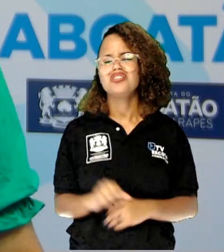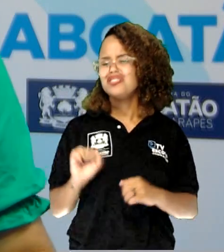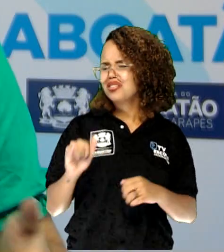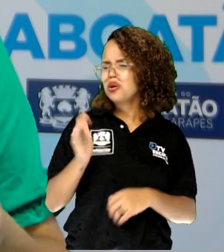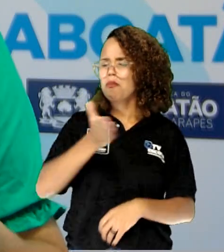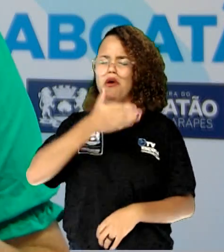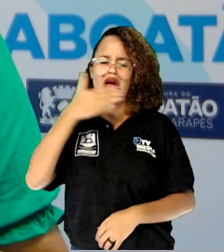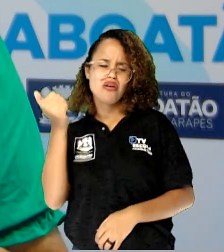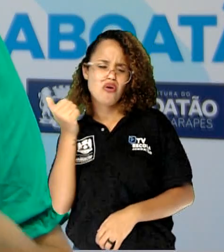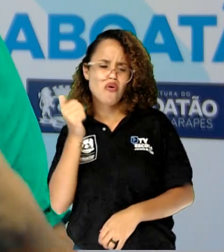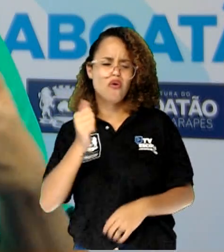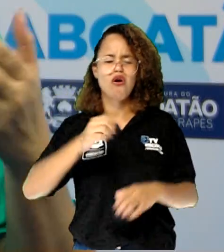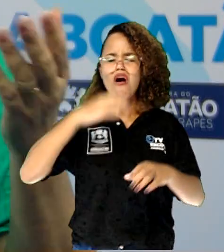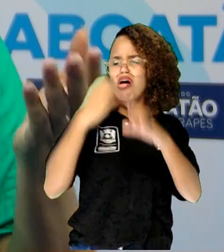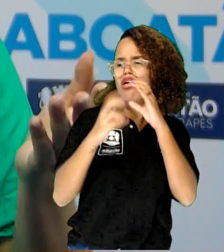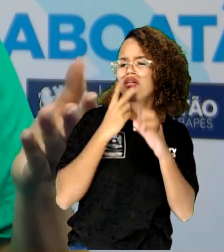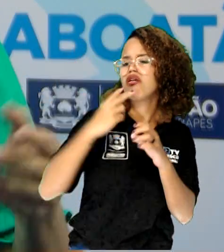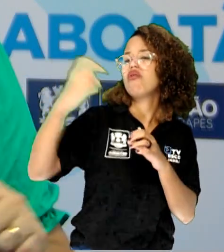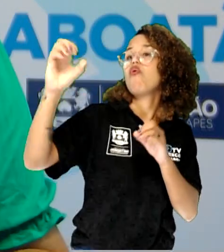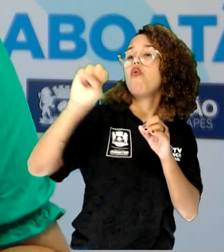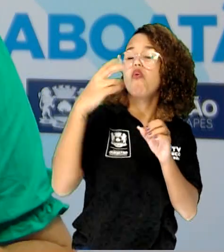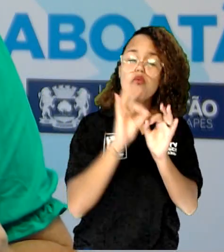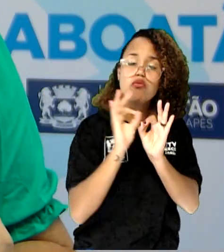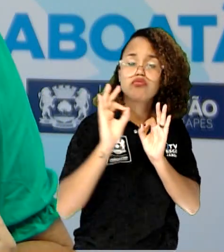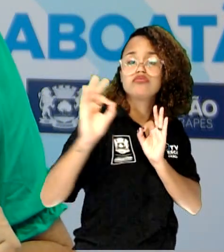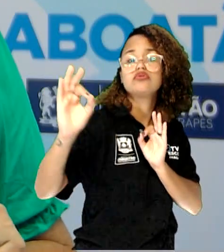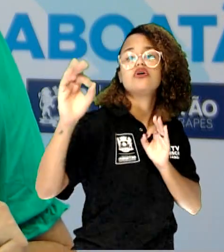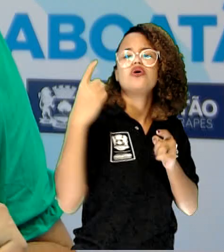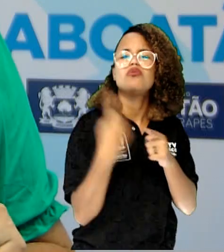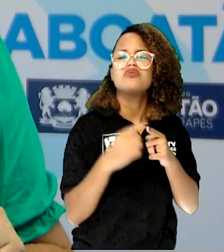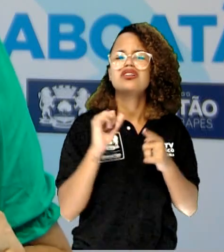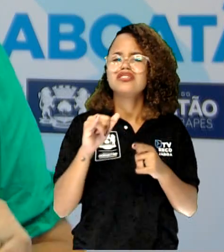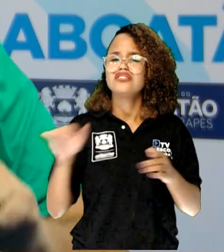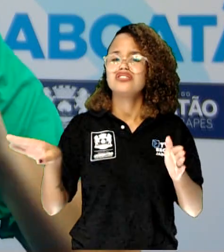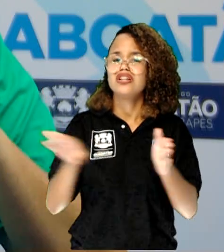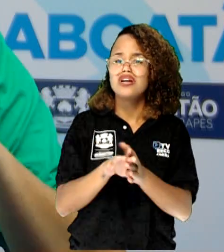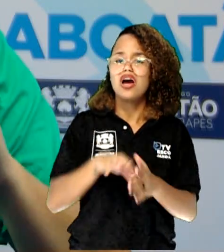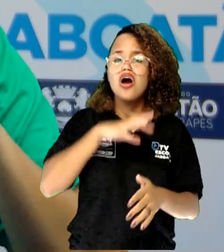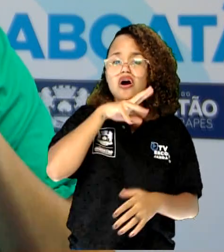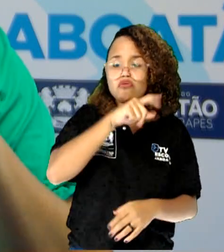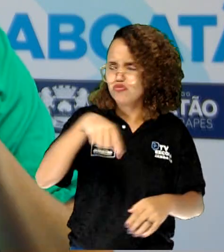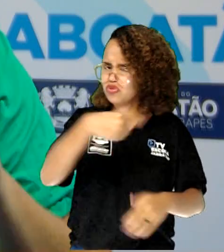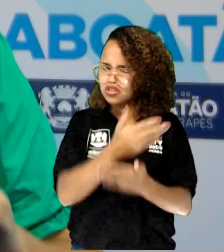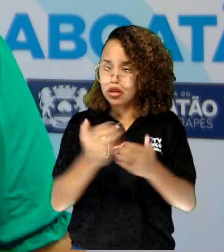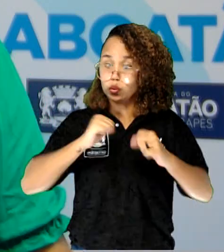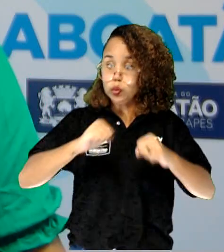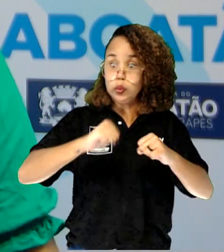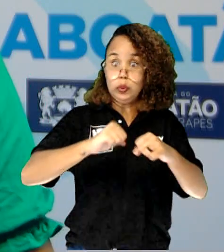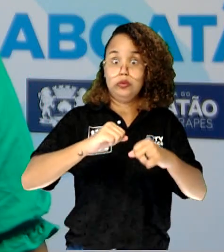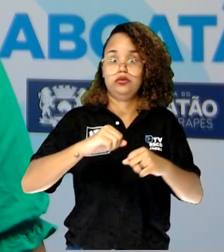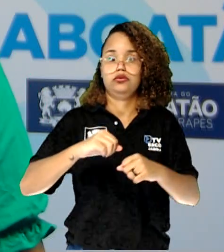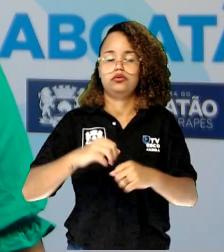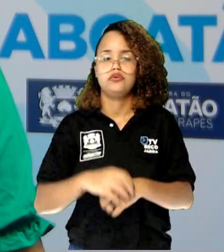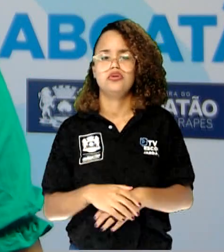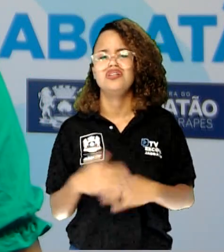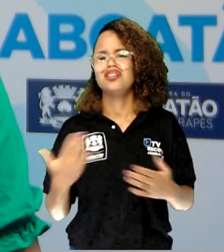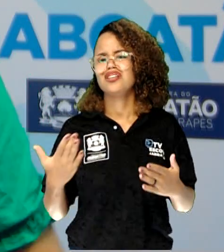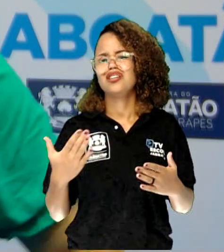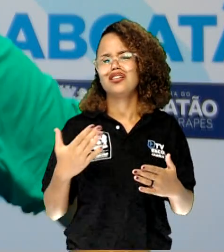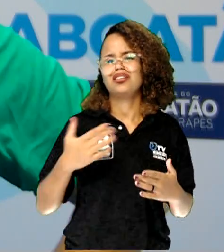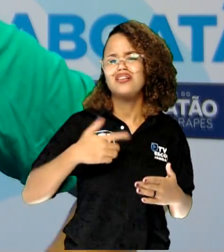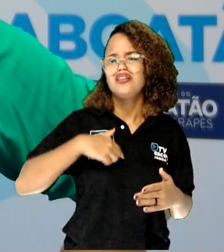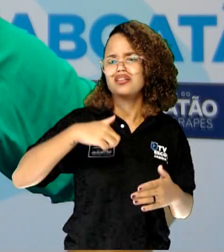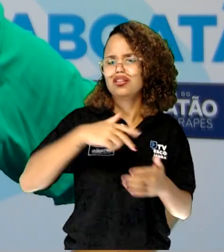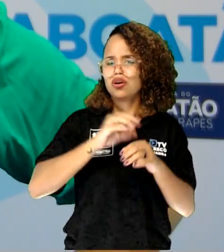melhor, cantar alto ou mais distante, pois se chega um bicho grande, vocês correm num instante e abandonam uns aos